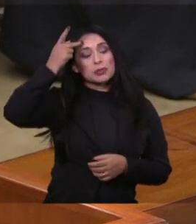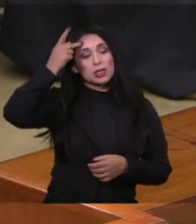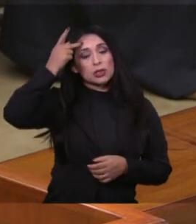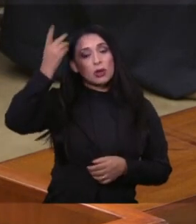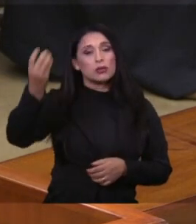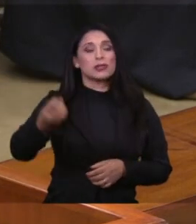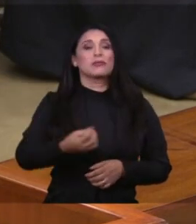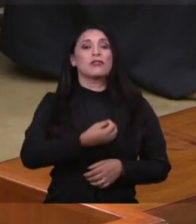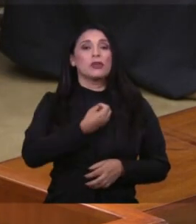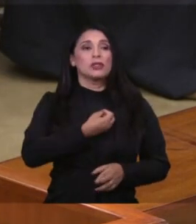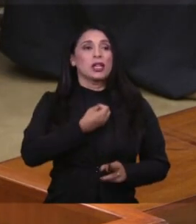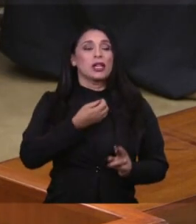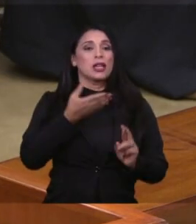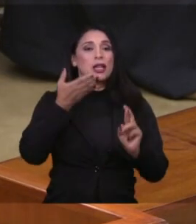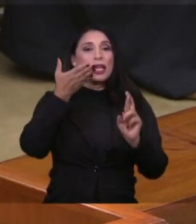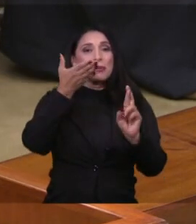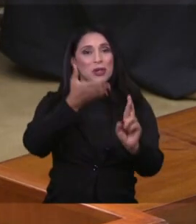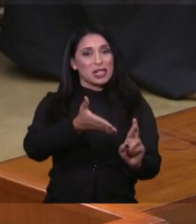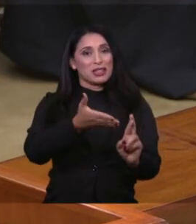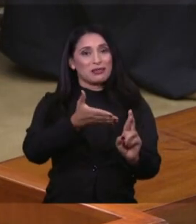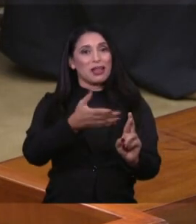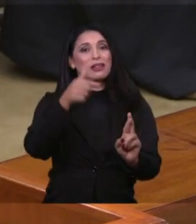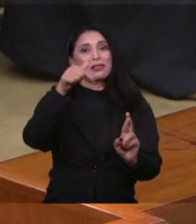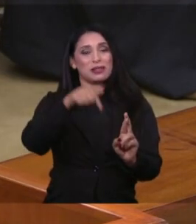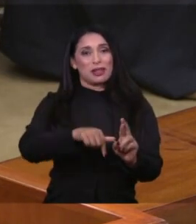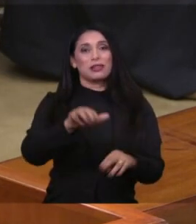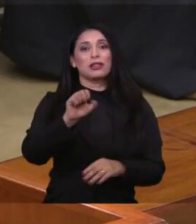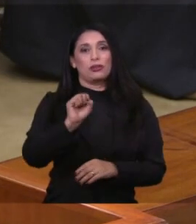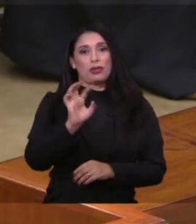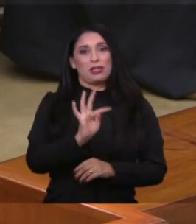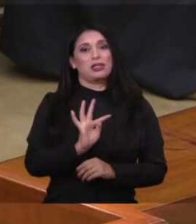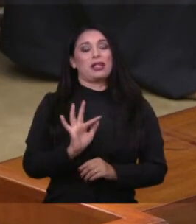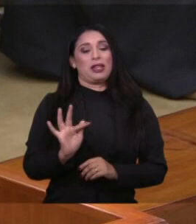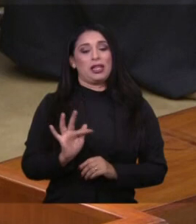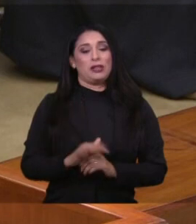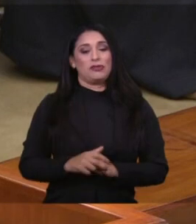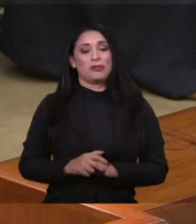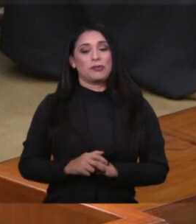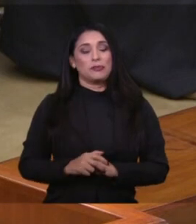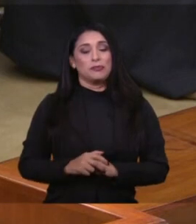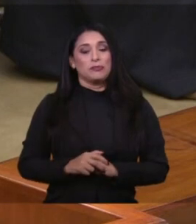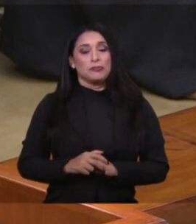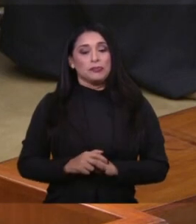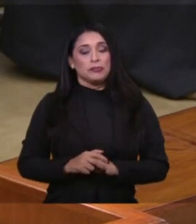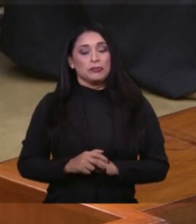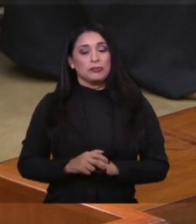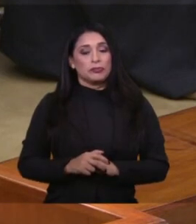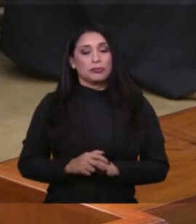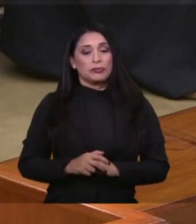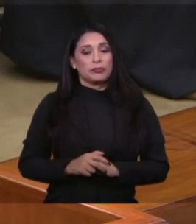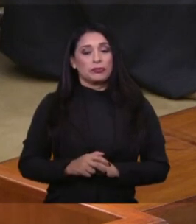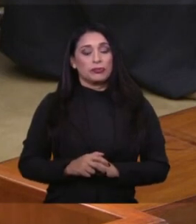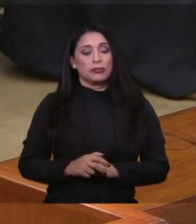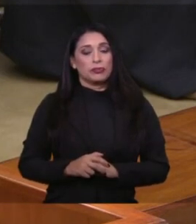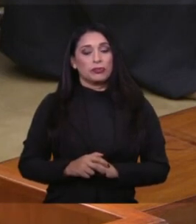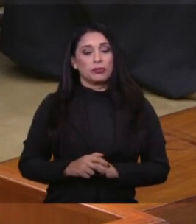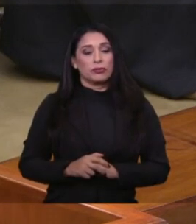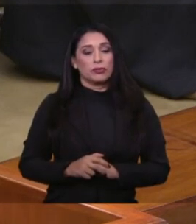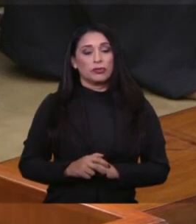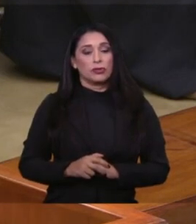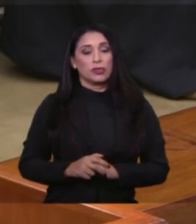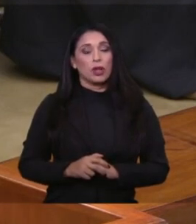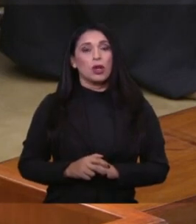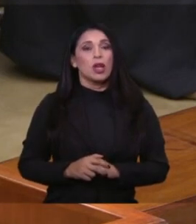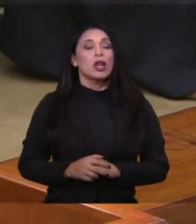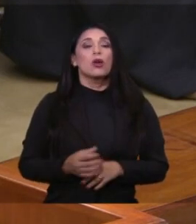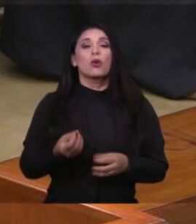presentes na eternidade do Supremo Tribunal Federal. A forma como nós tratamos os